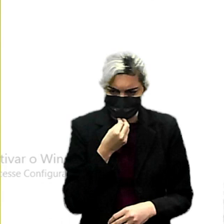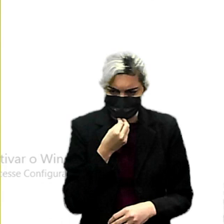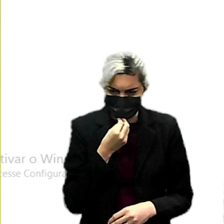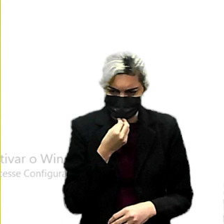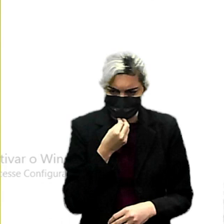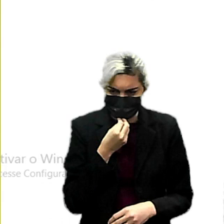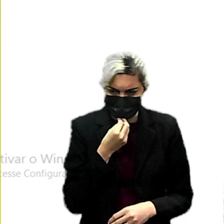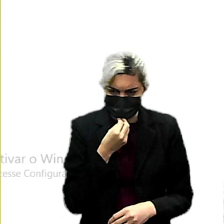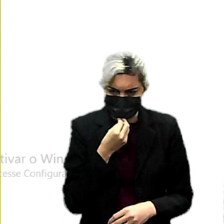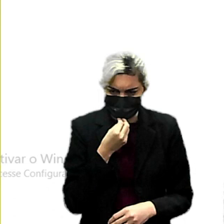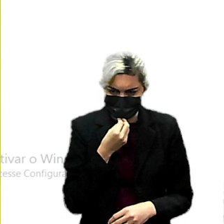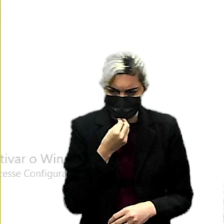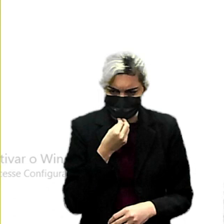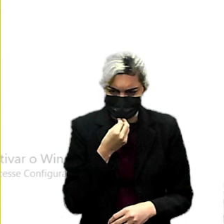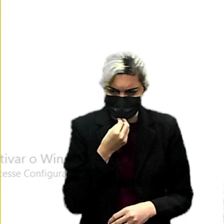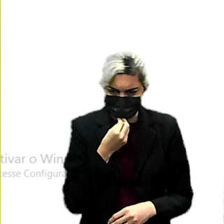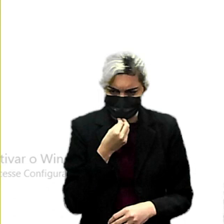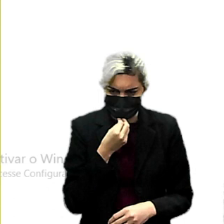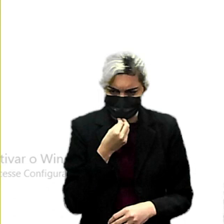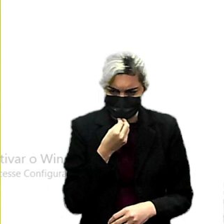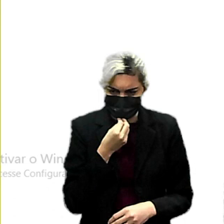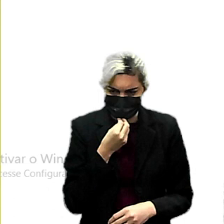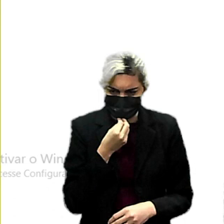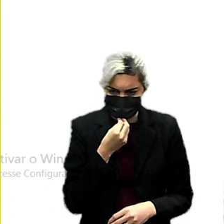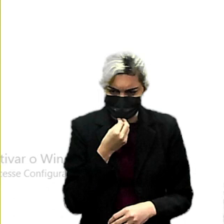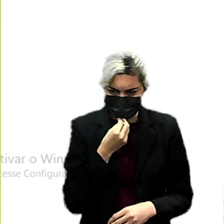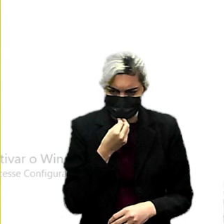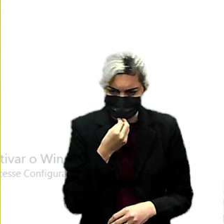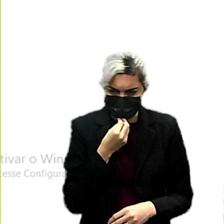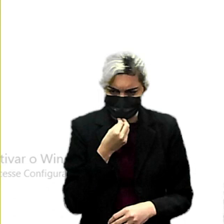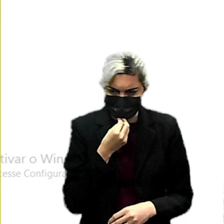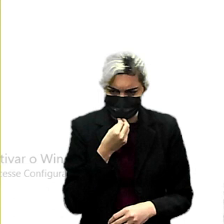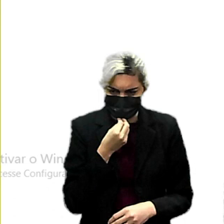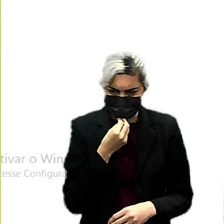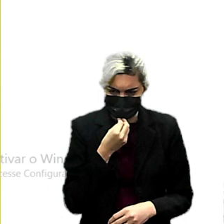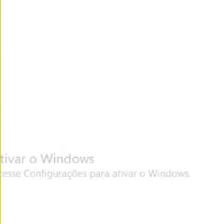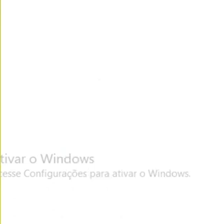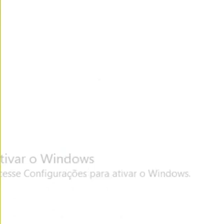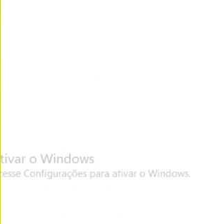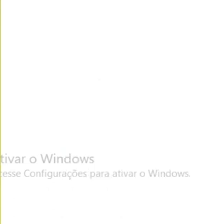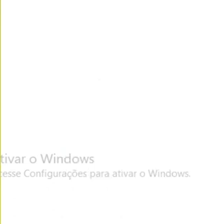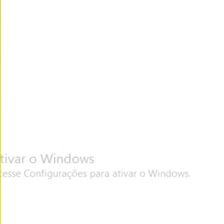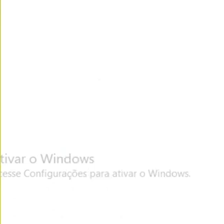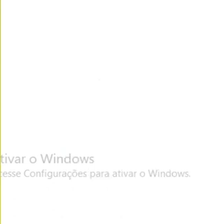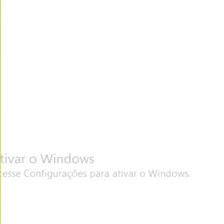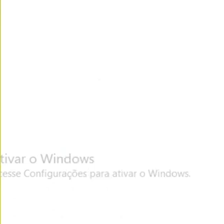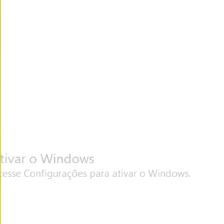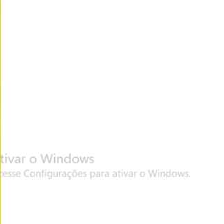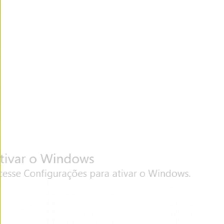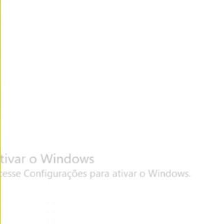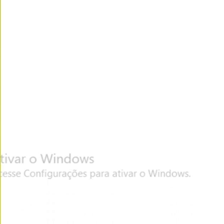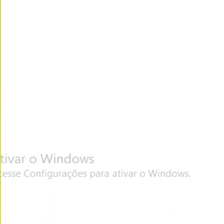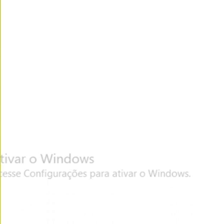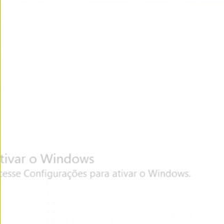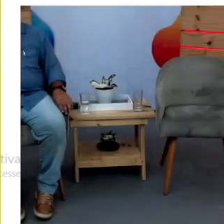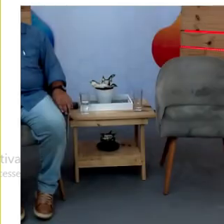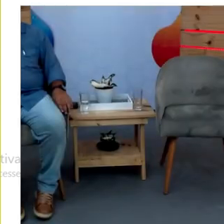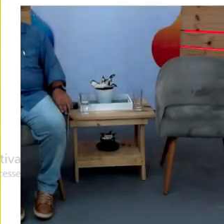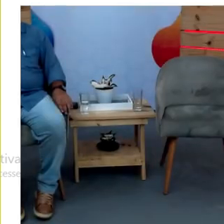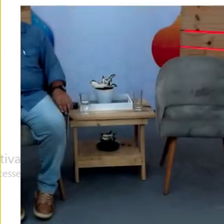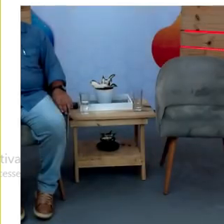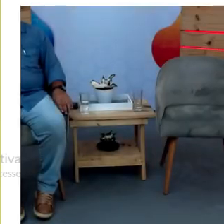vamos estar num estágio em que a gente está só pensando, né, mas não está exercitando, e o primeiro passo vai servir de